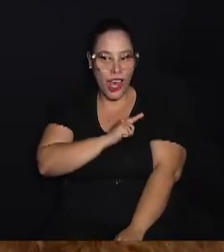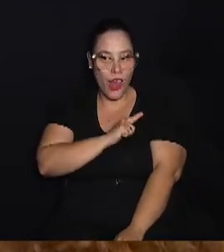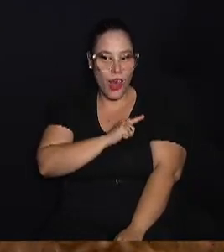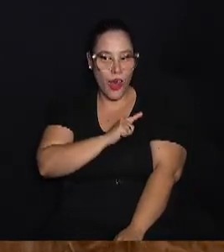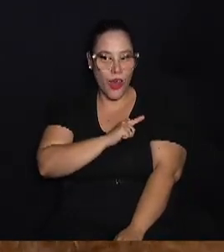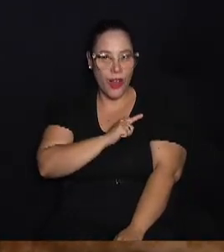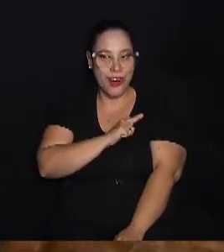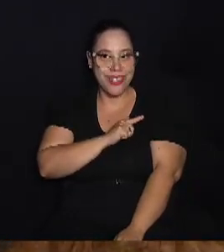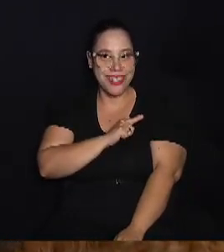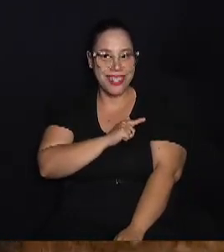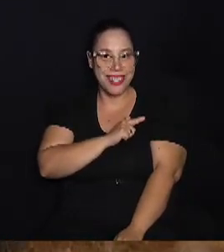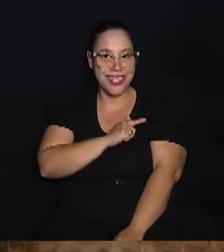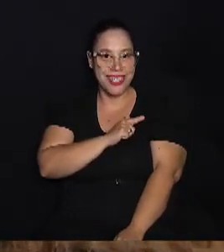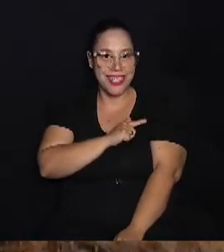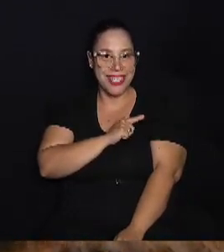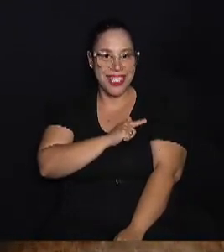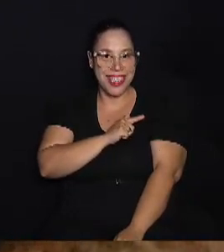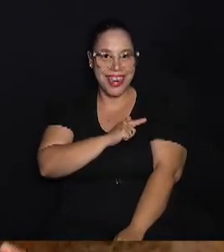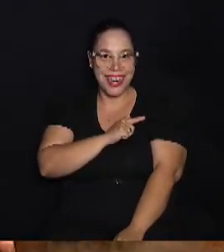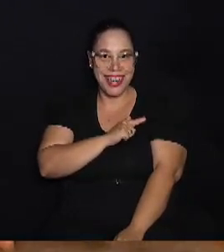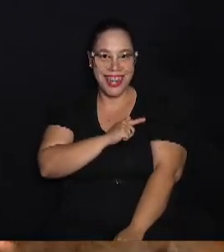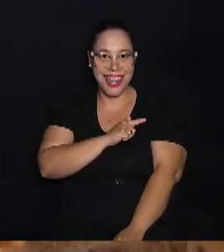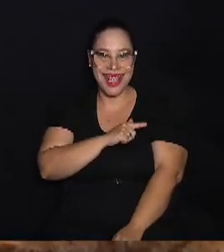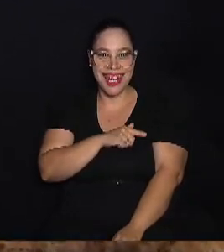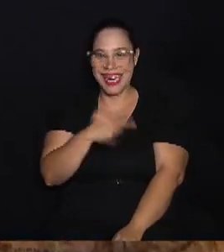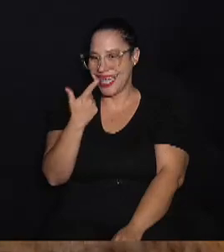Aqui, ó. Guarani.